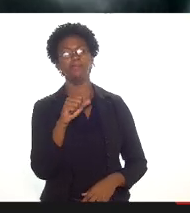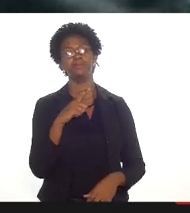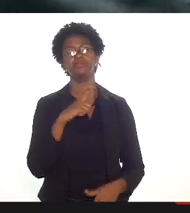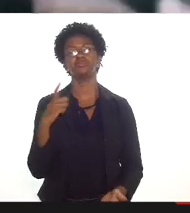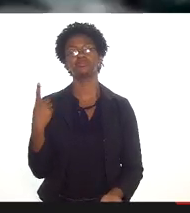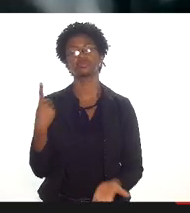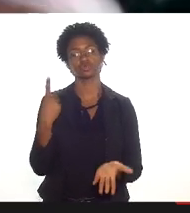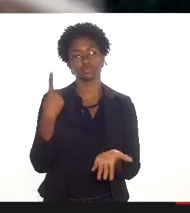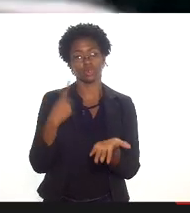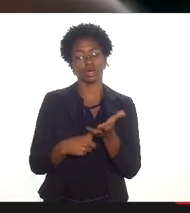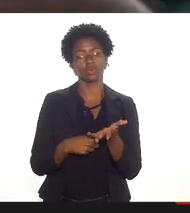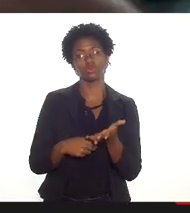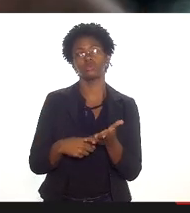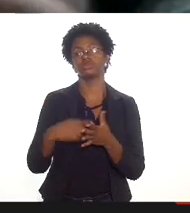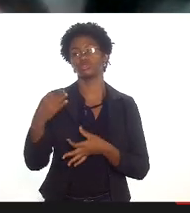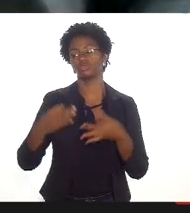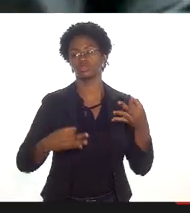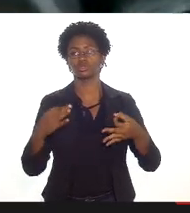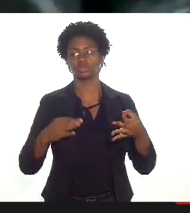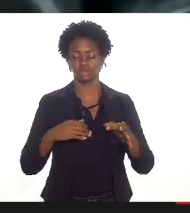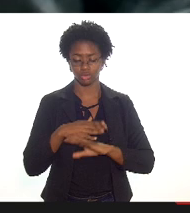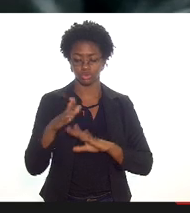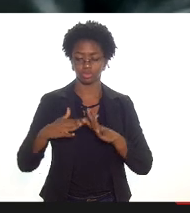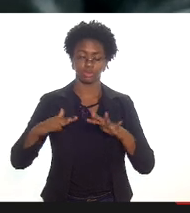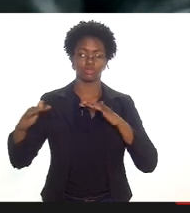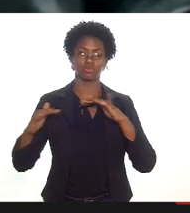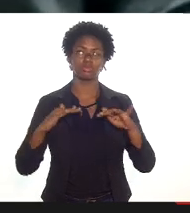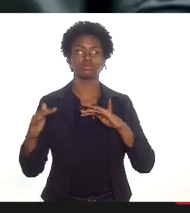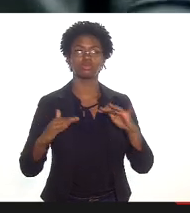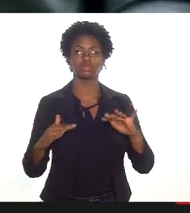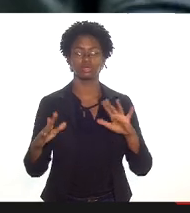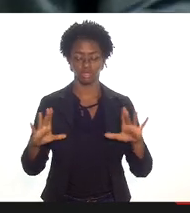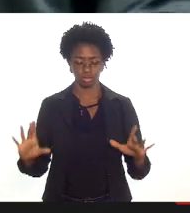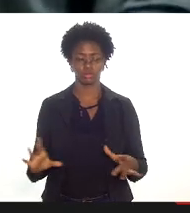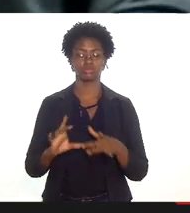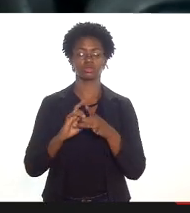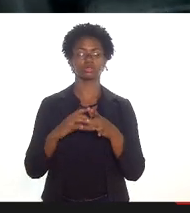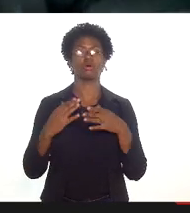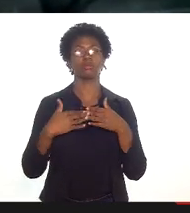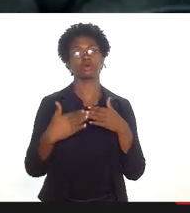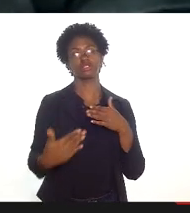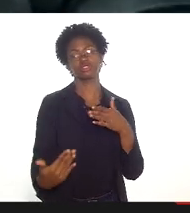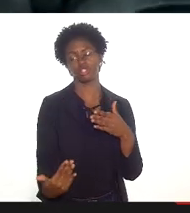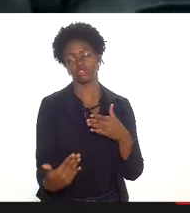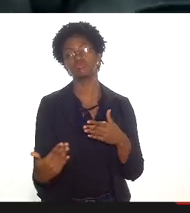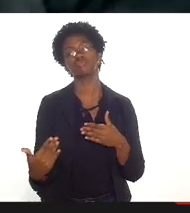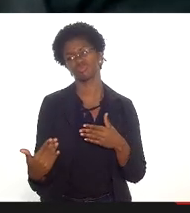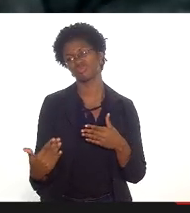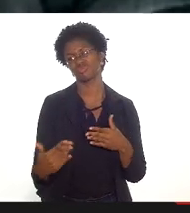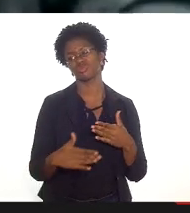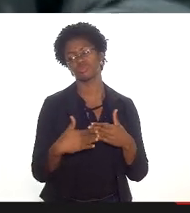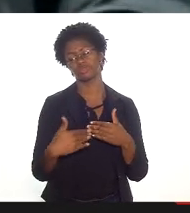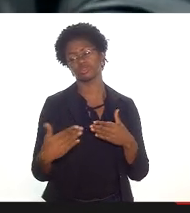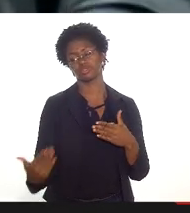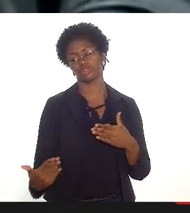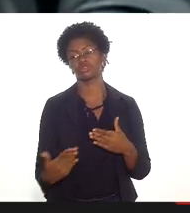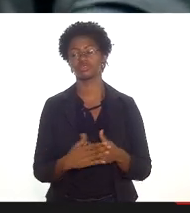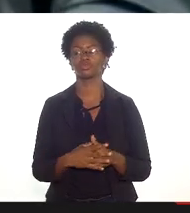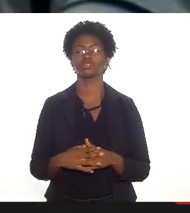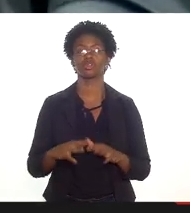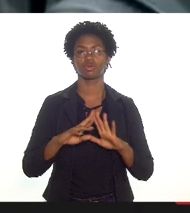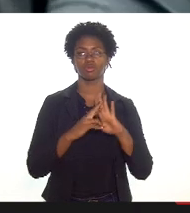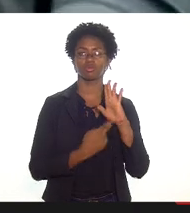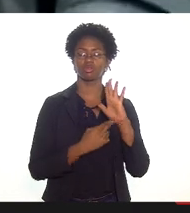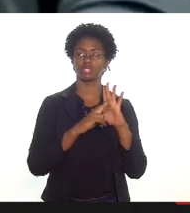judicial, todo o movimento para unificação dos processos de regulação. Naquele momento, o CISREG para internação